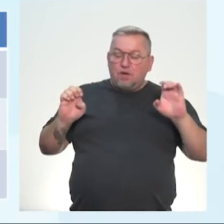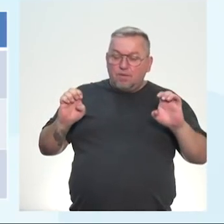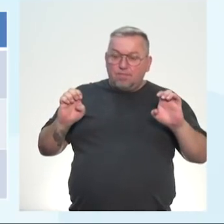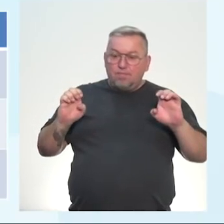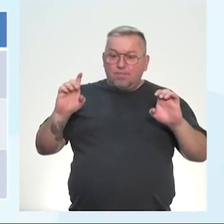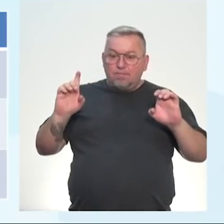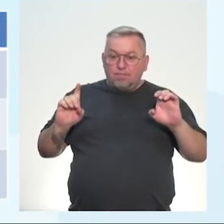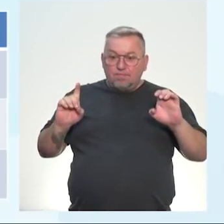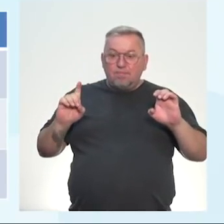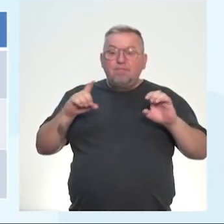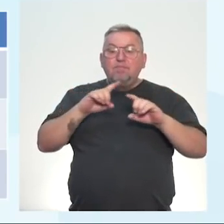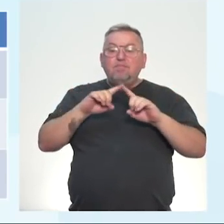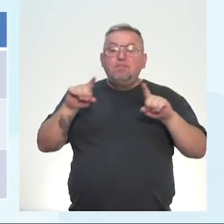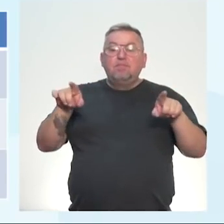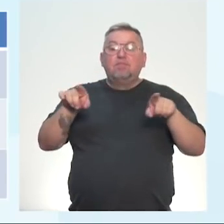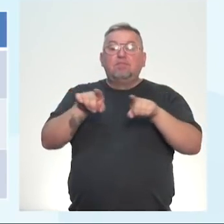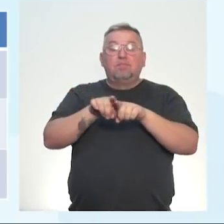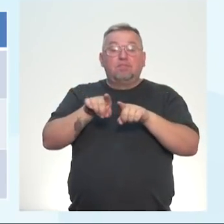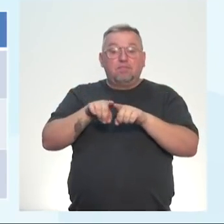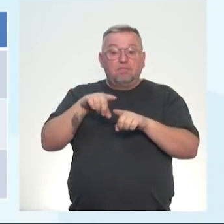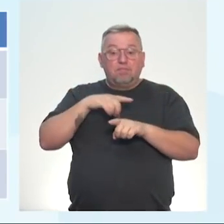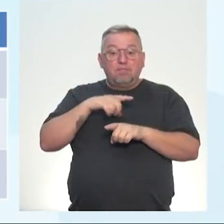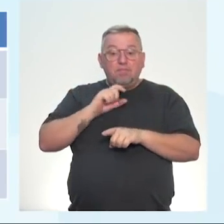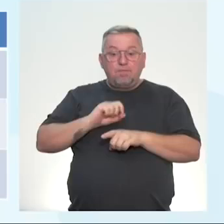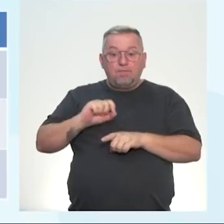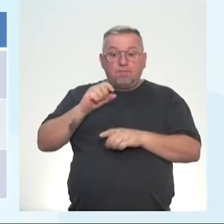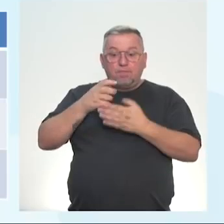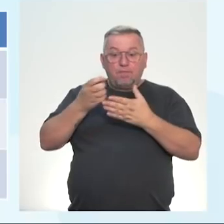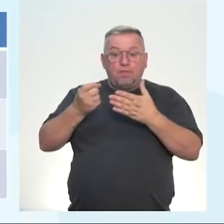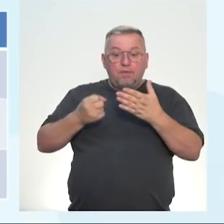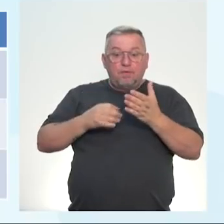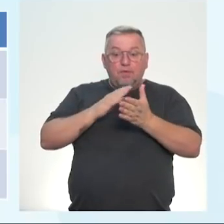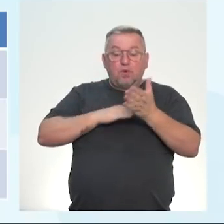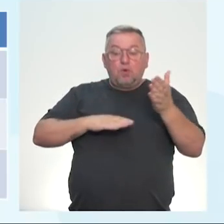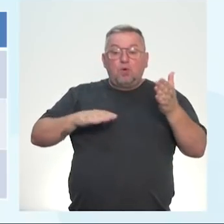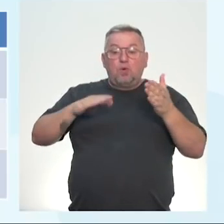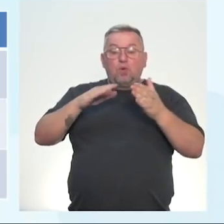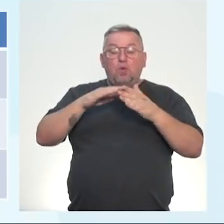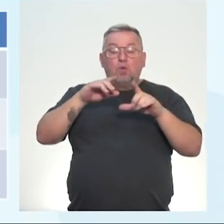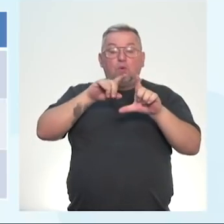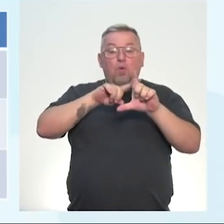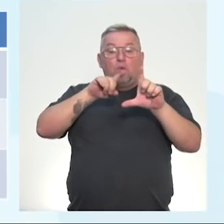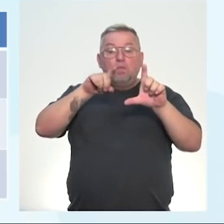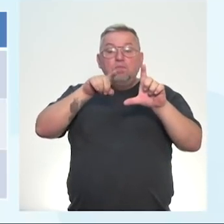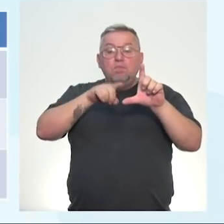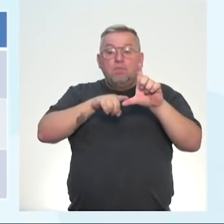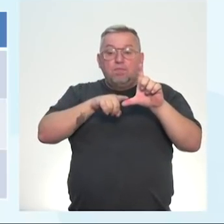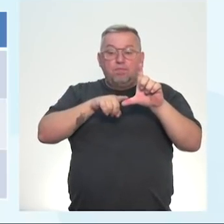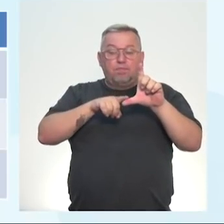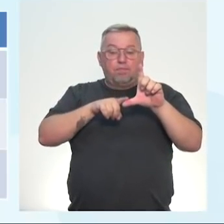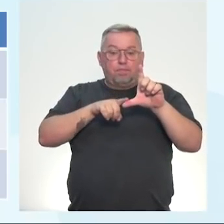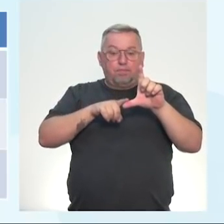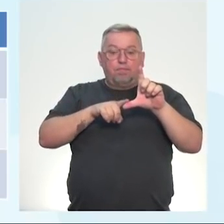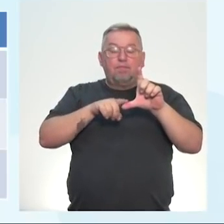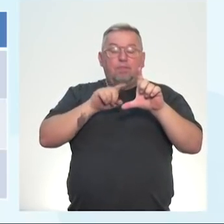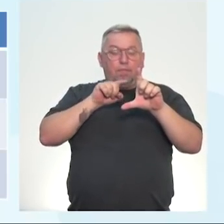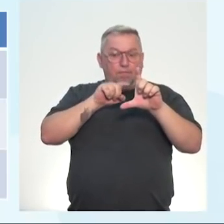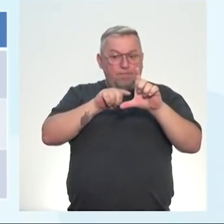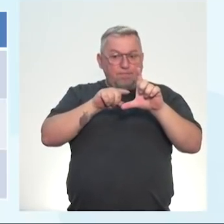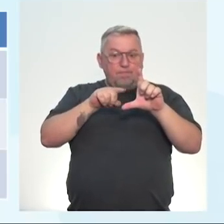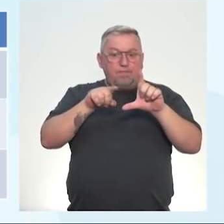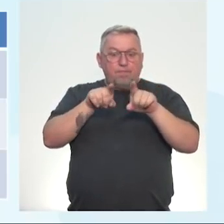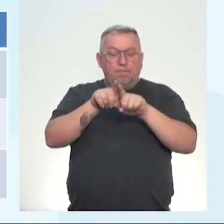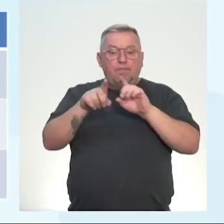essa relação, mas também eu tenho uma definição que ele, no caso, pode ser todos os ângulos retos, né? Então,